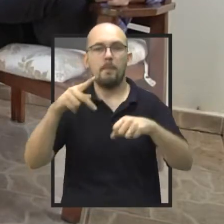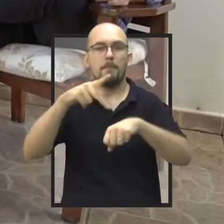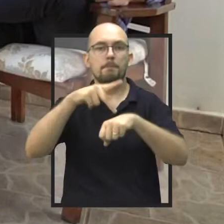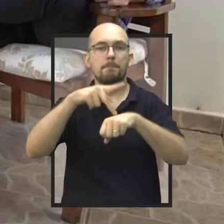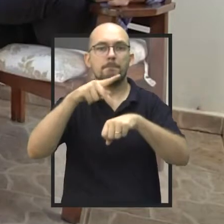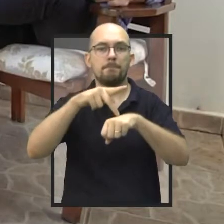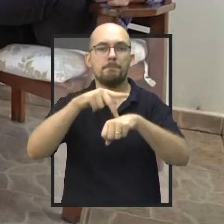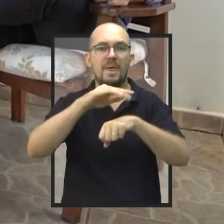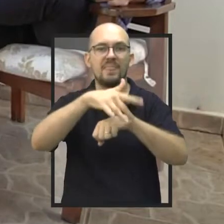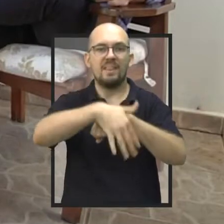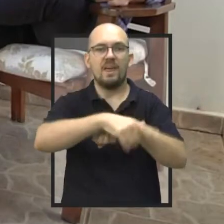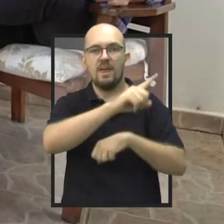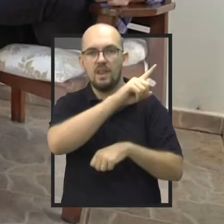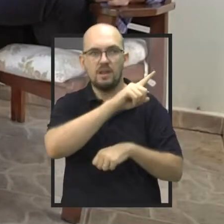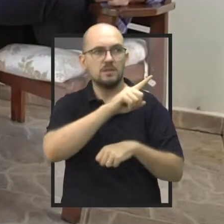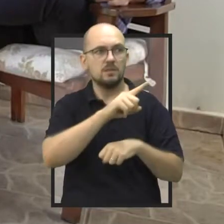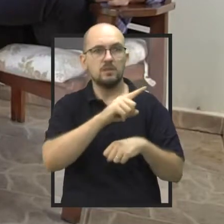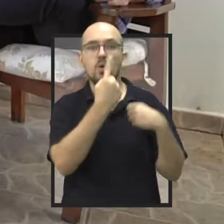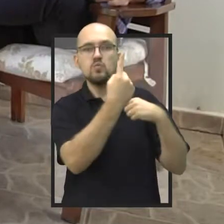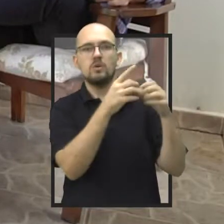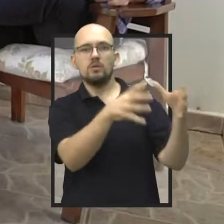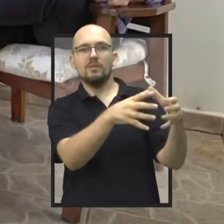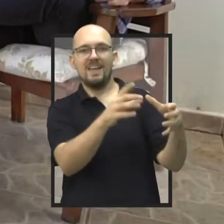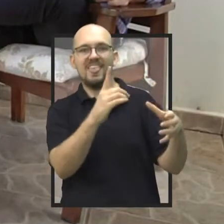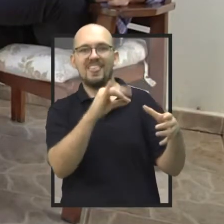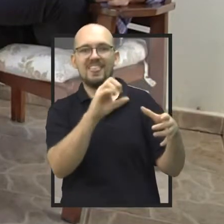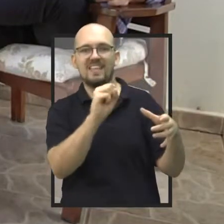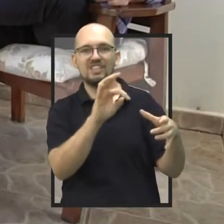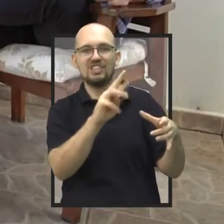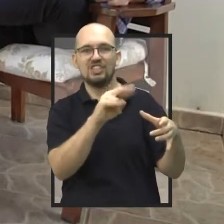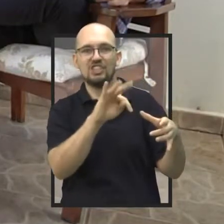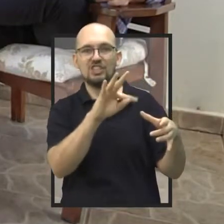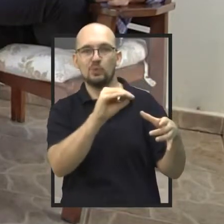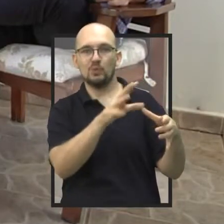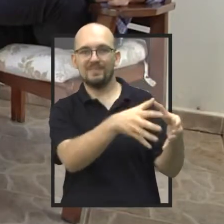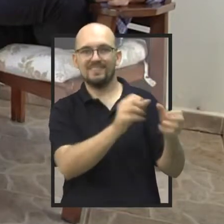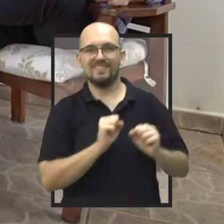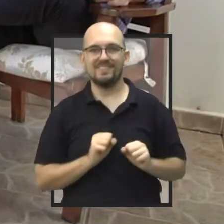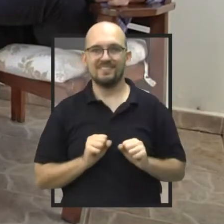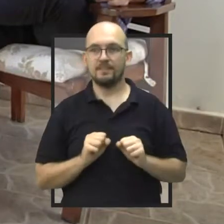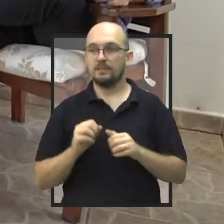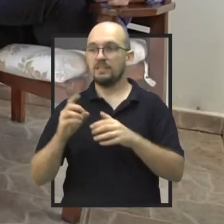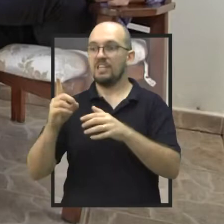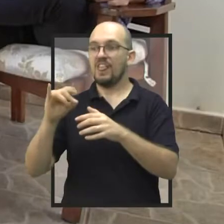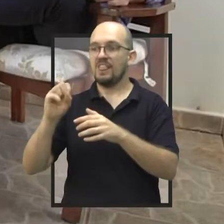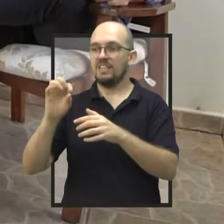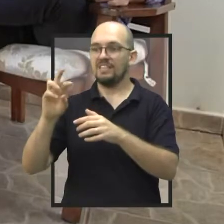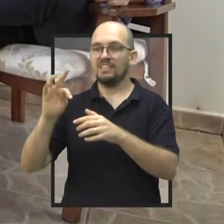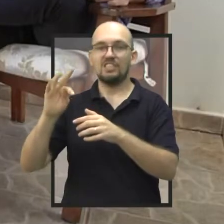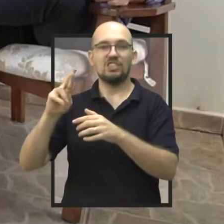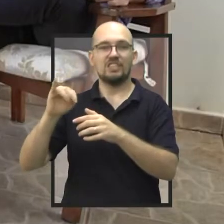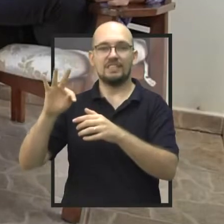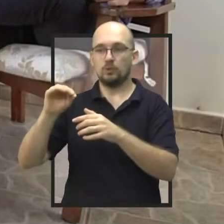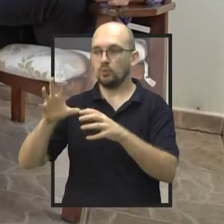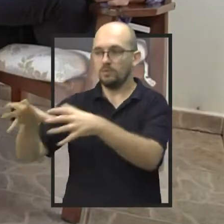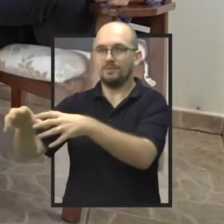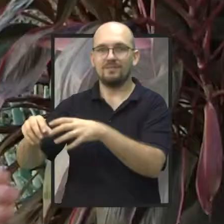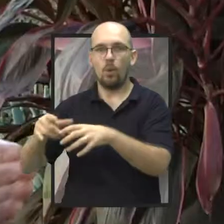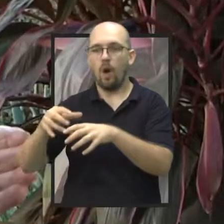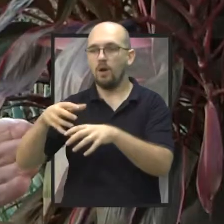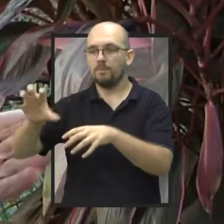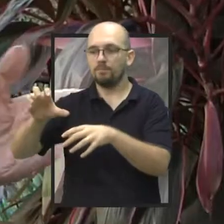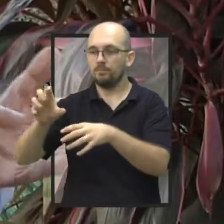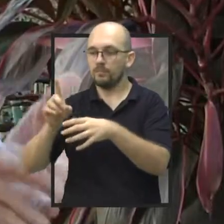fez um distrito praticamente. Então veja bem, para o candidato daquele distrito, ele correr o